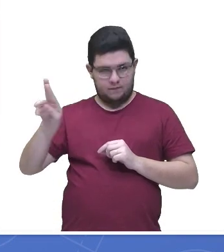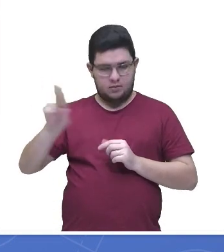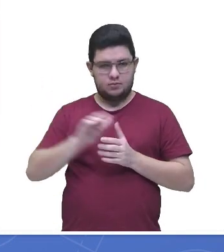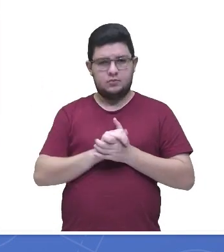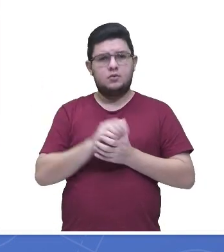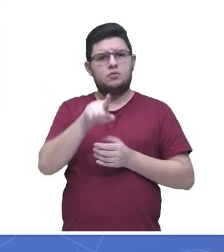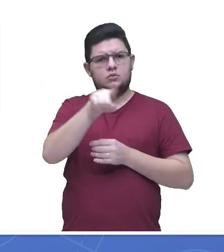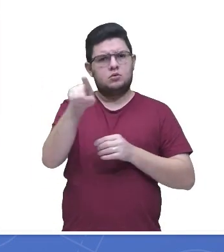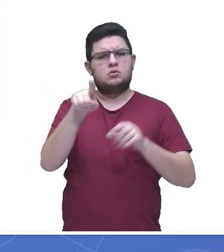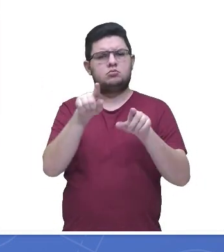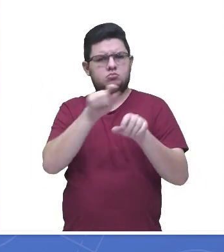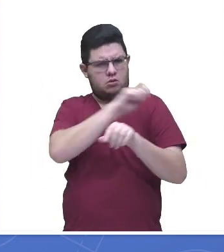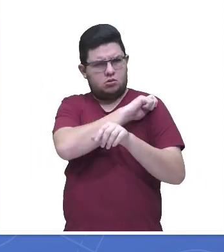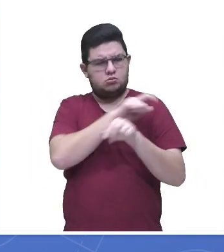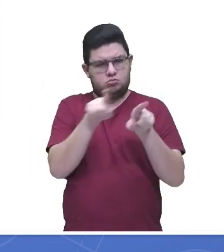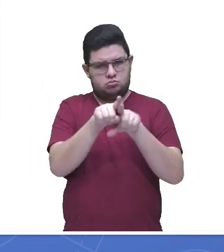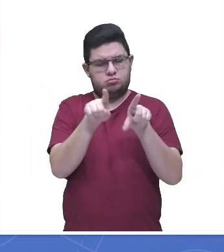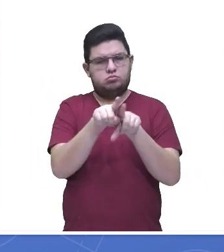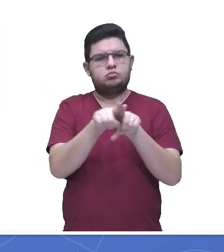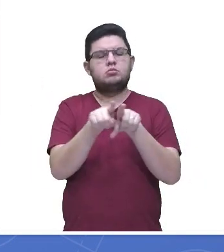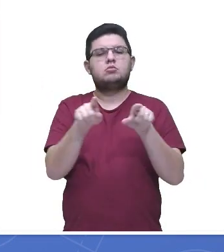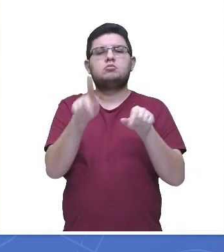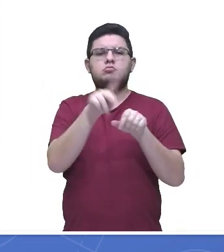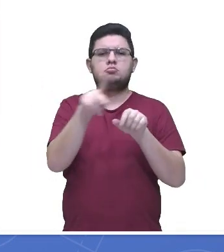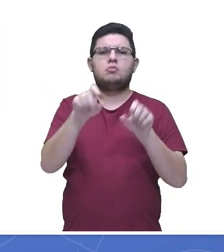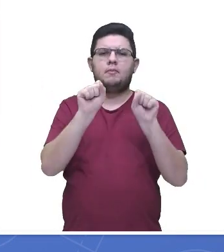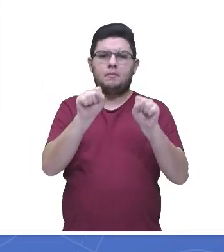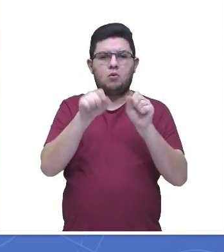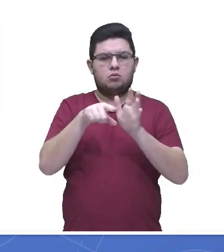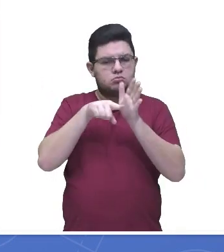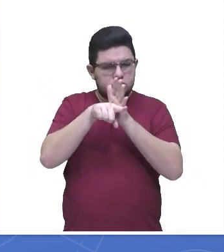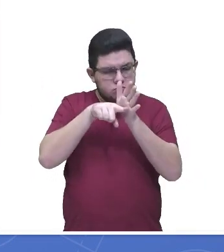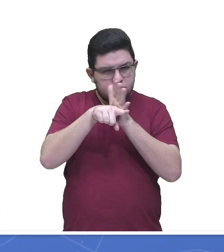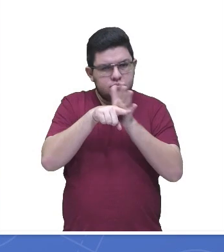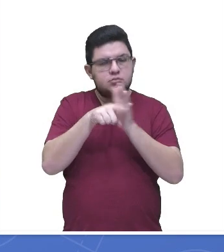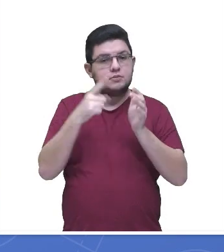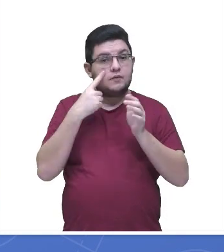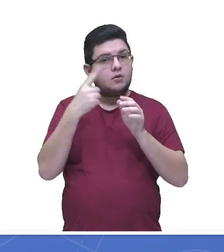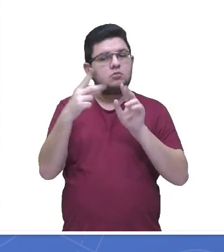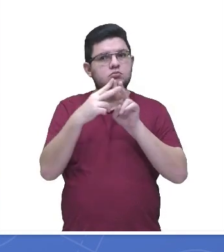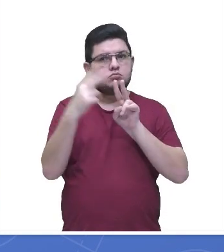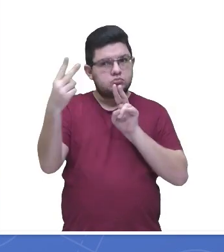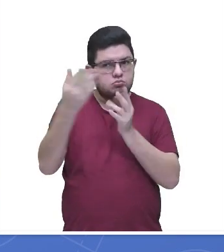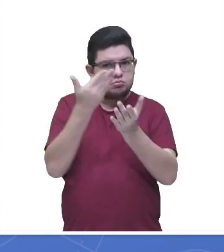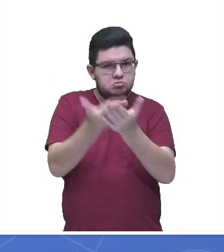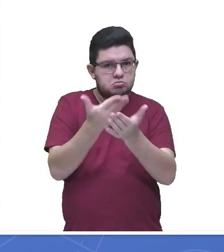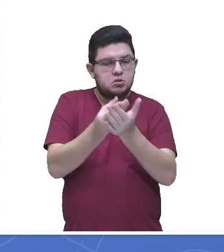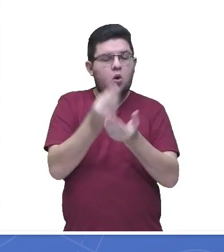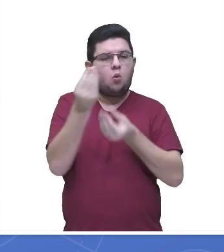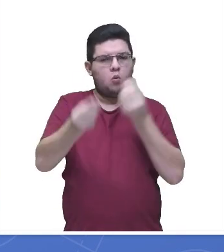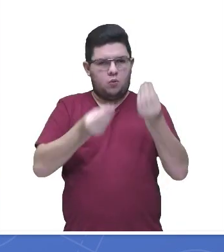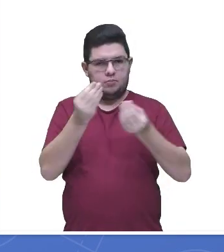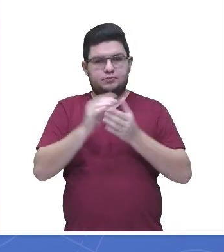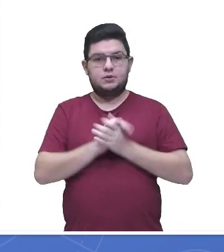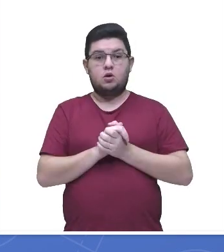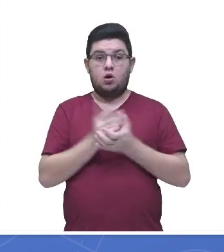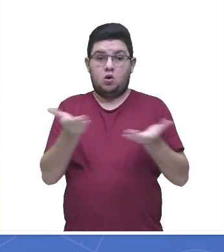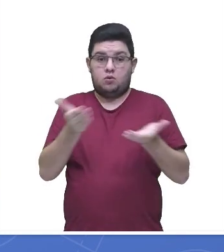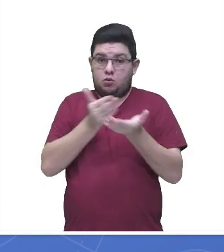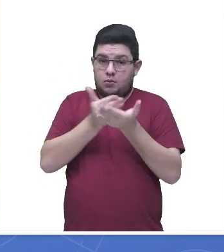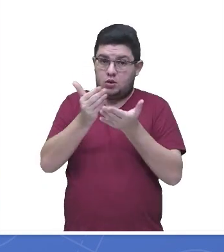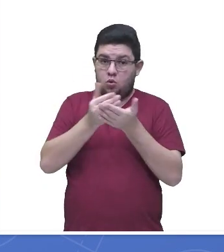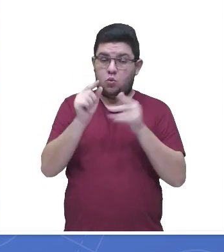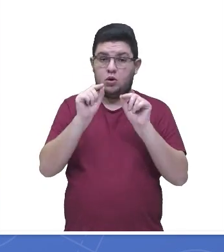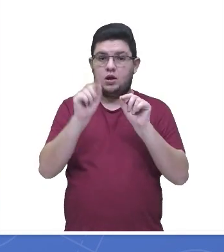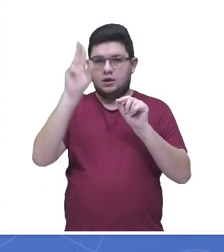ele é abrangente, ok? Então vamos dar início agora à nossa aula que vai falar um pouquinho mais da história da